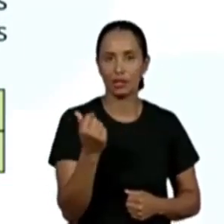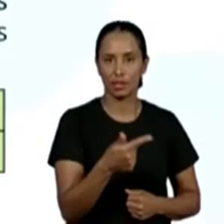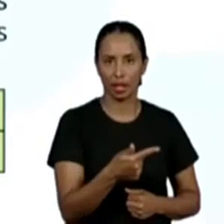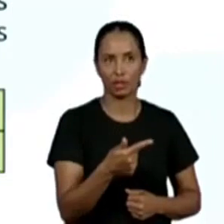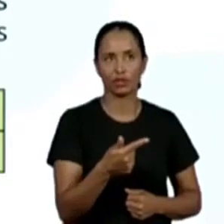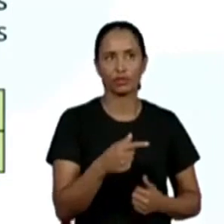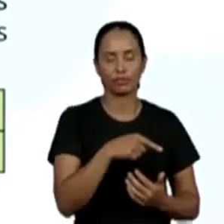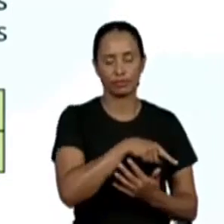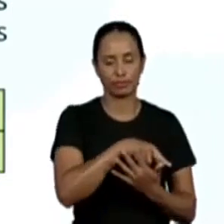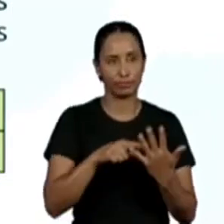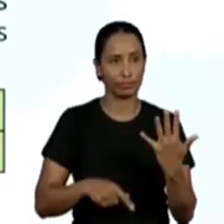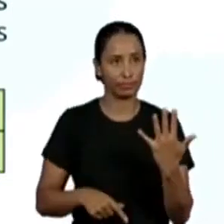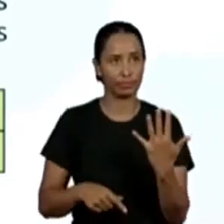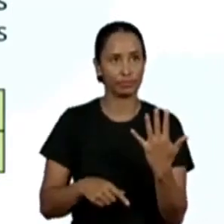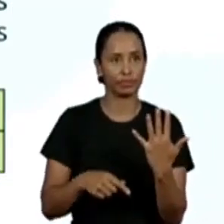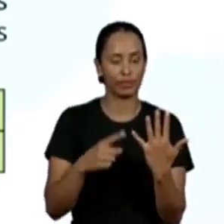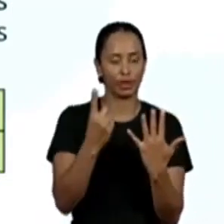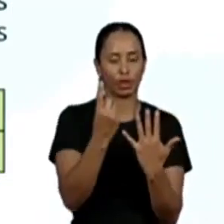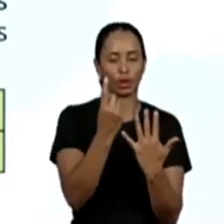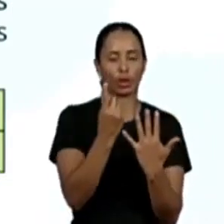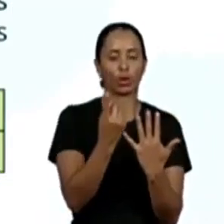ó.